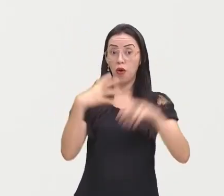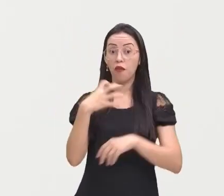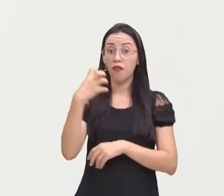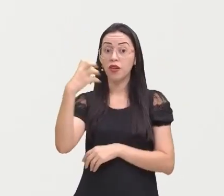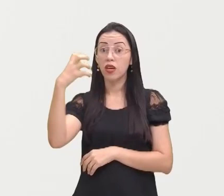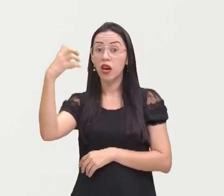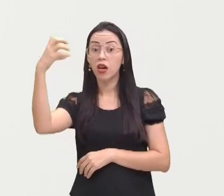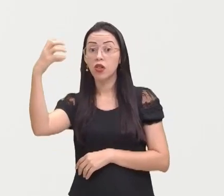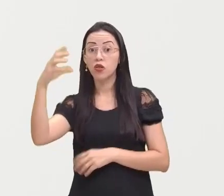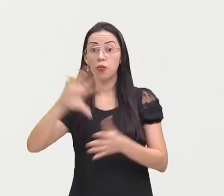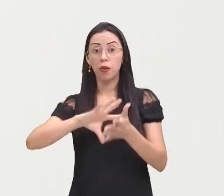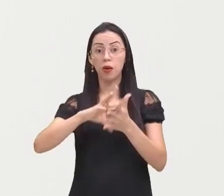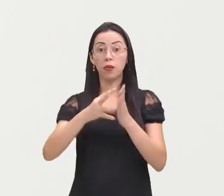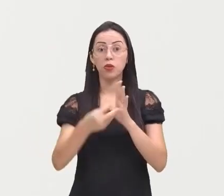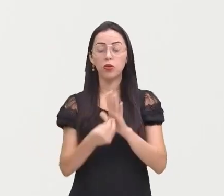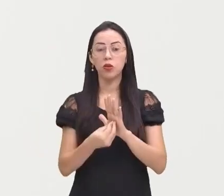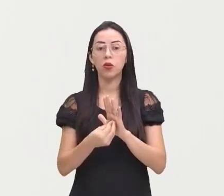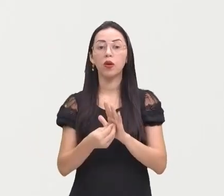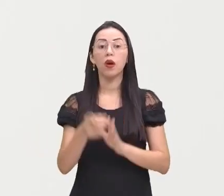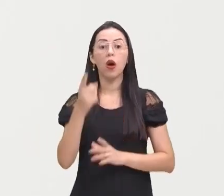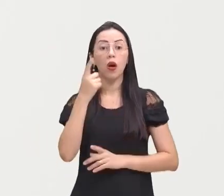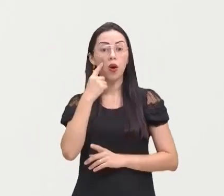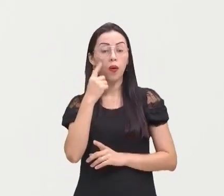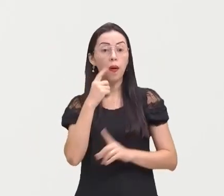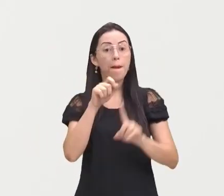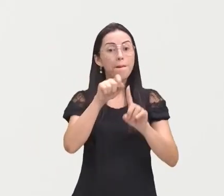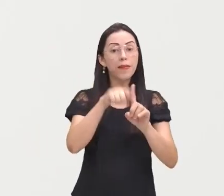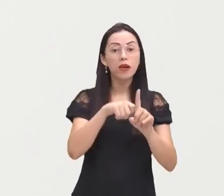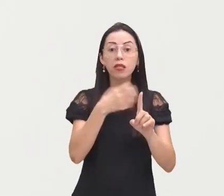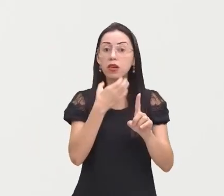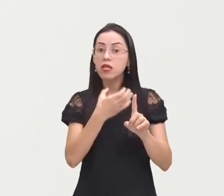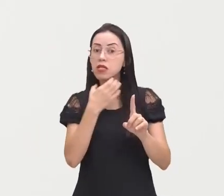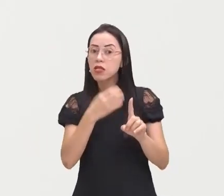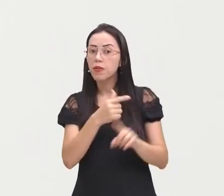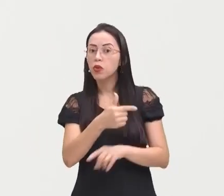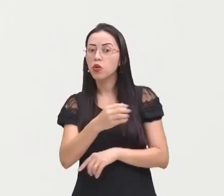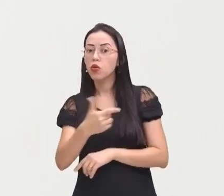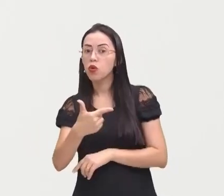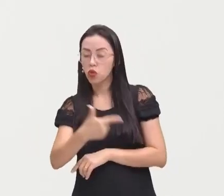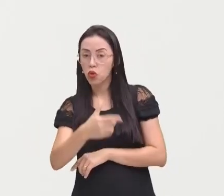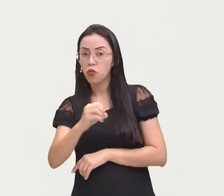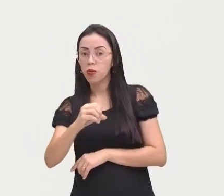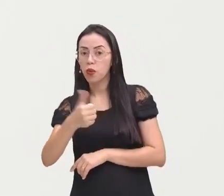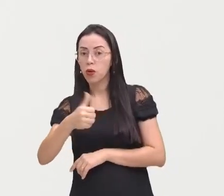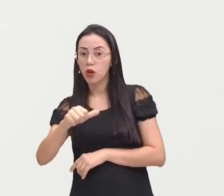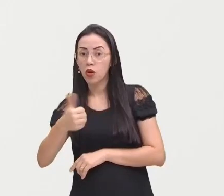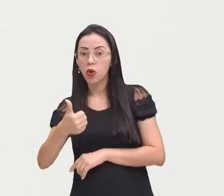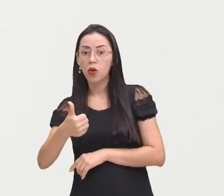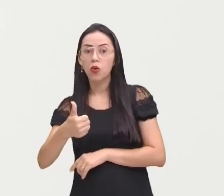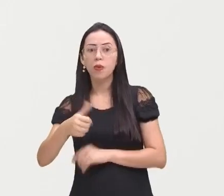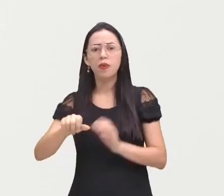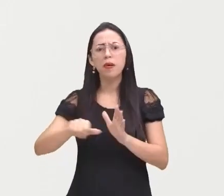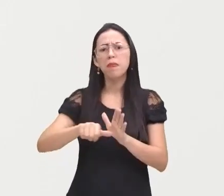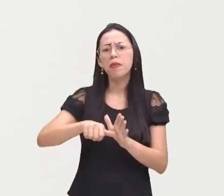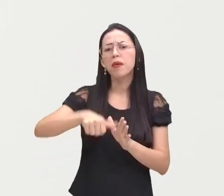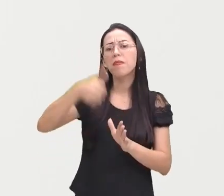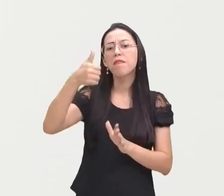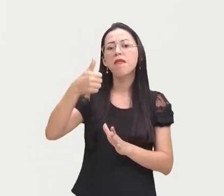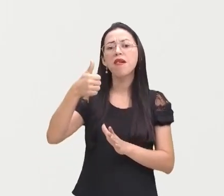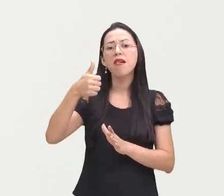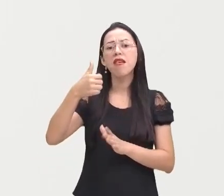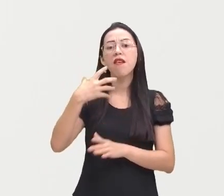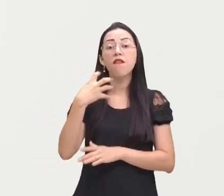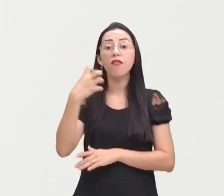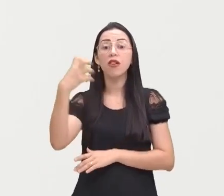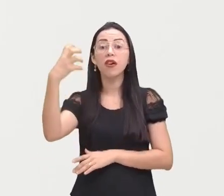Em dezembro de 2011, fiz minha primeira viagem para a Amazônia. Fui